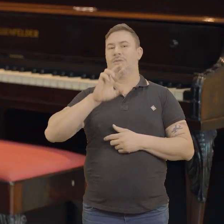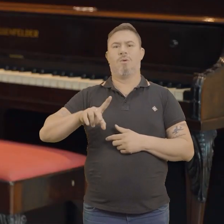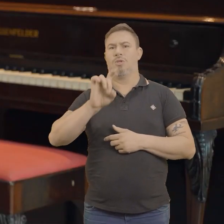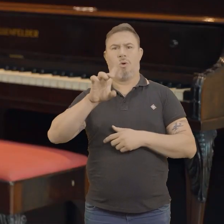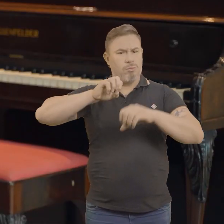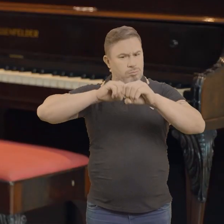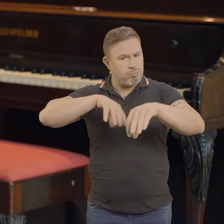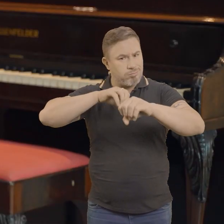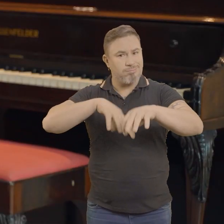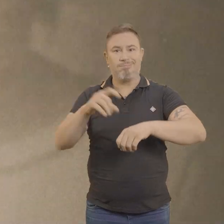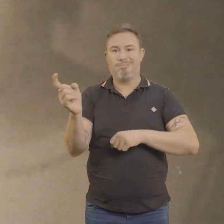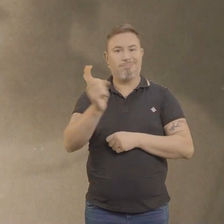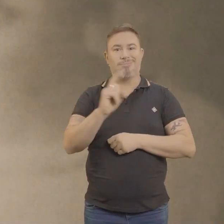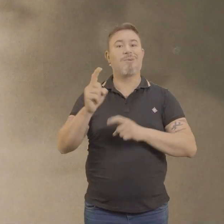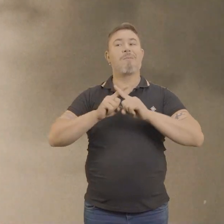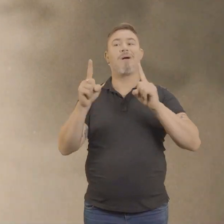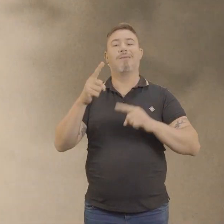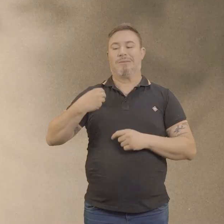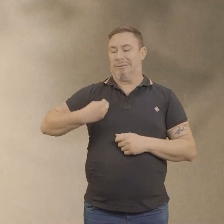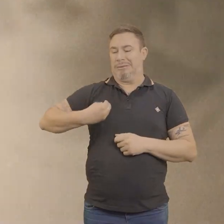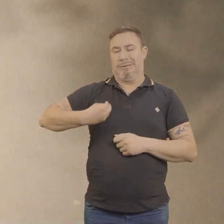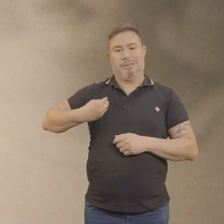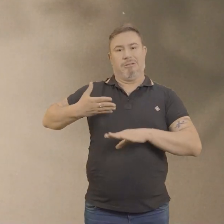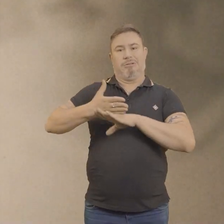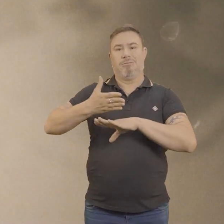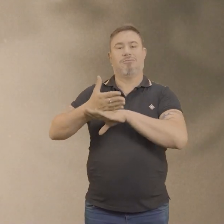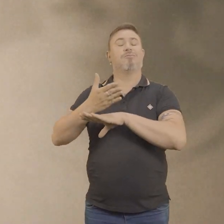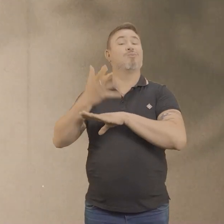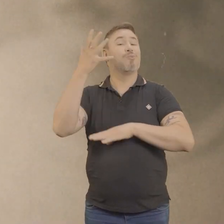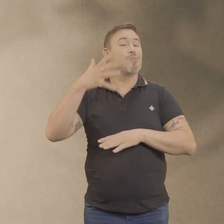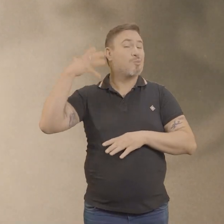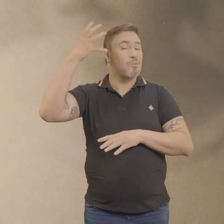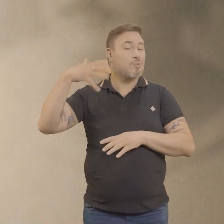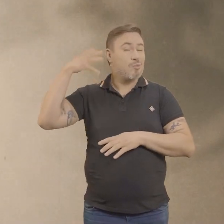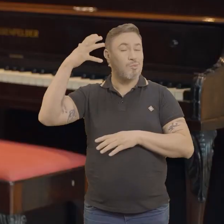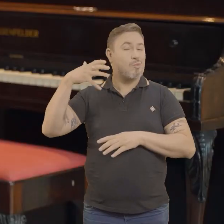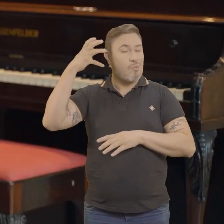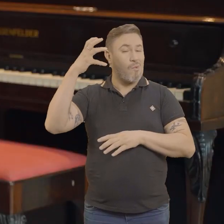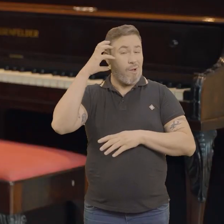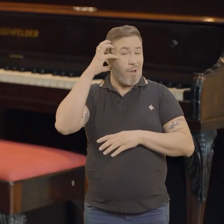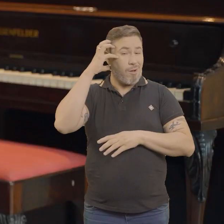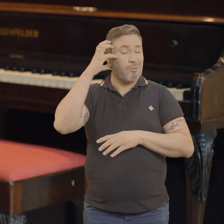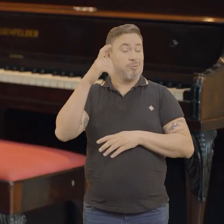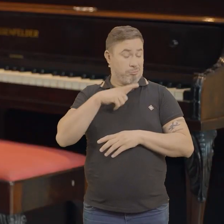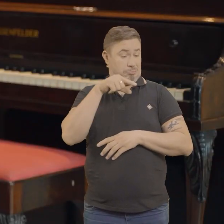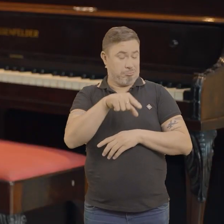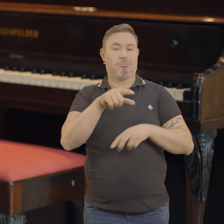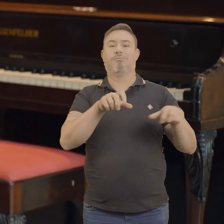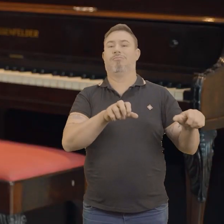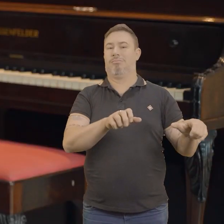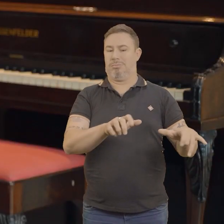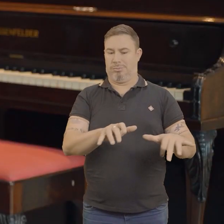no ensino, mas também na presença dela no rádio como pianista, e a certa altura